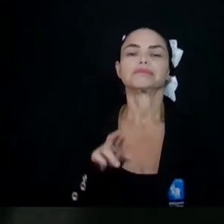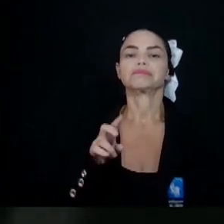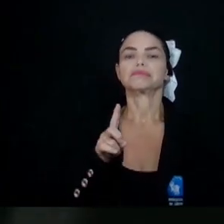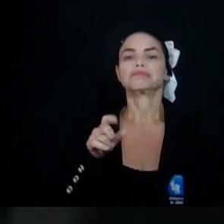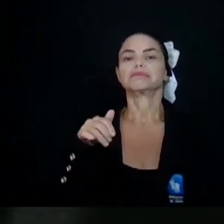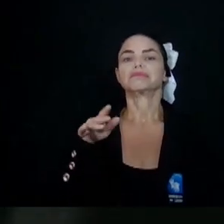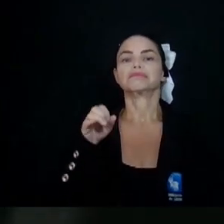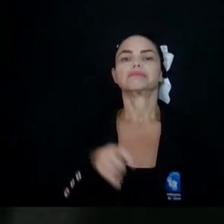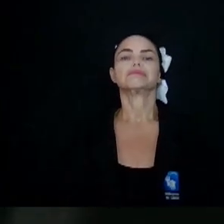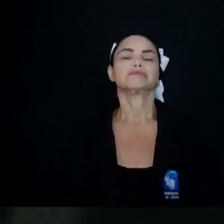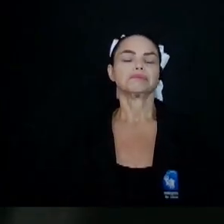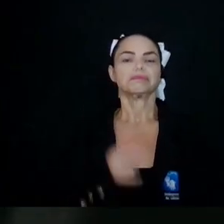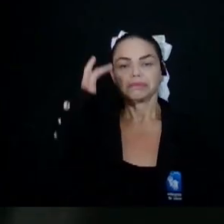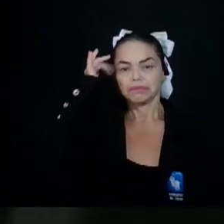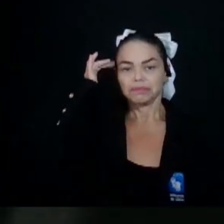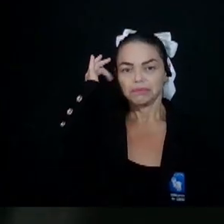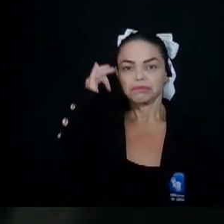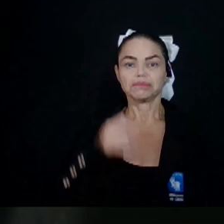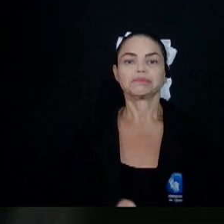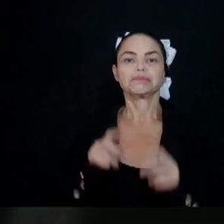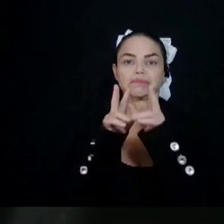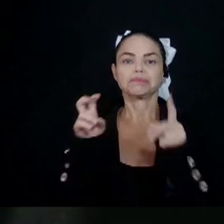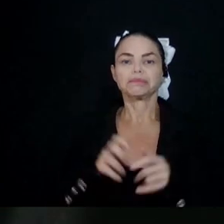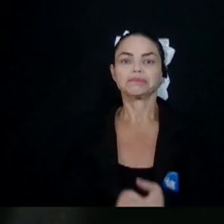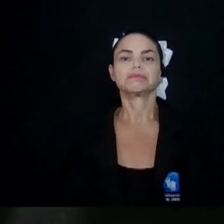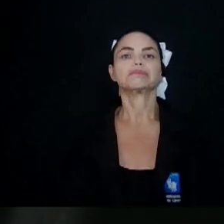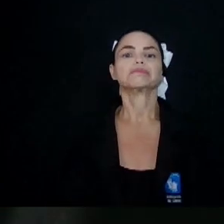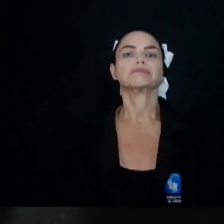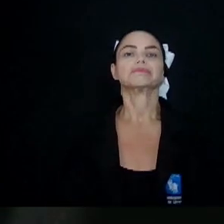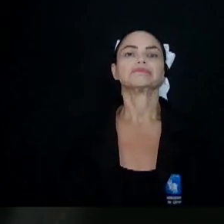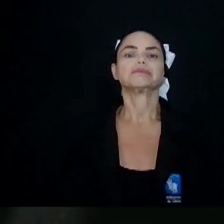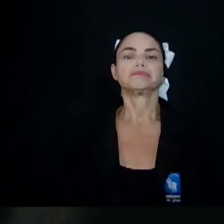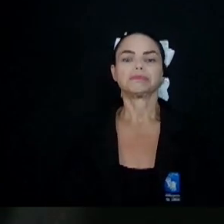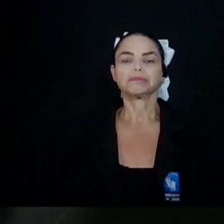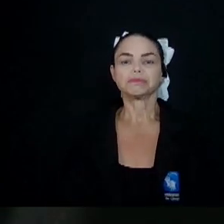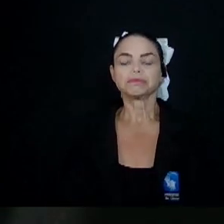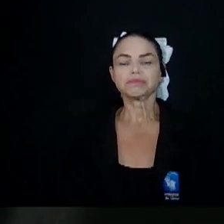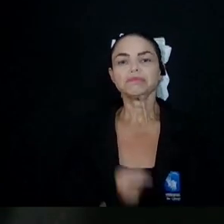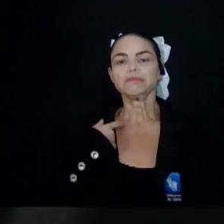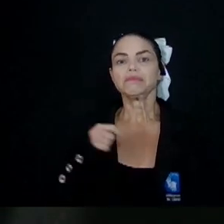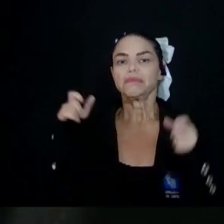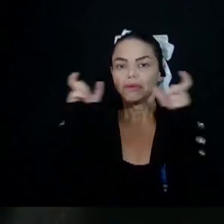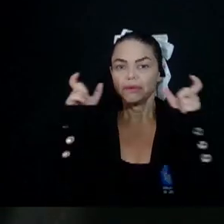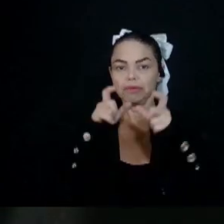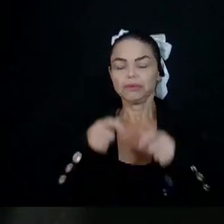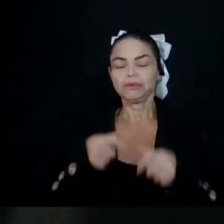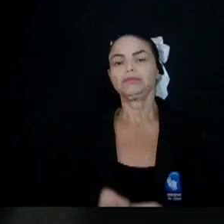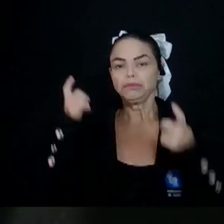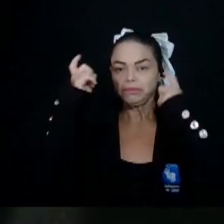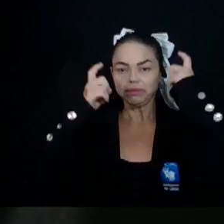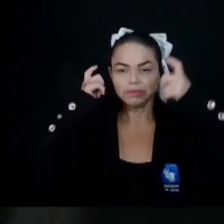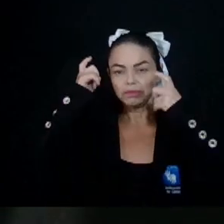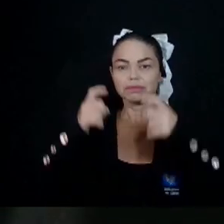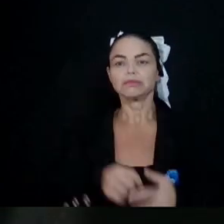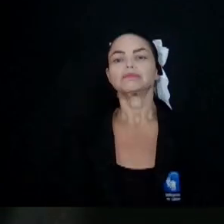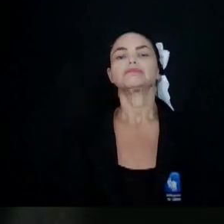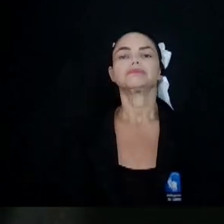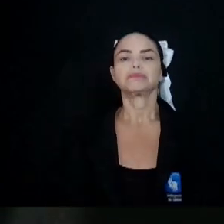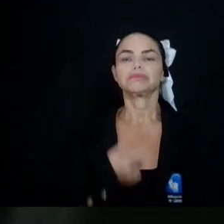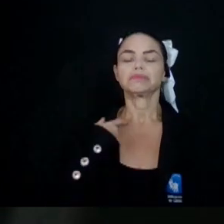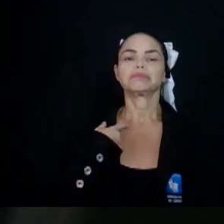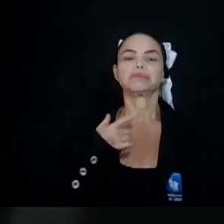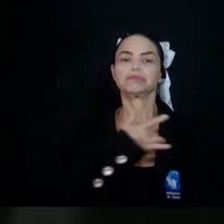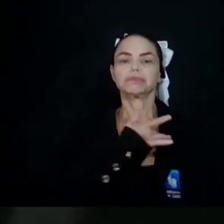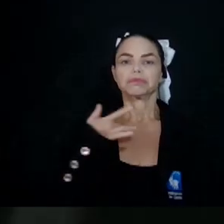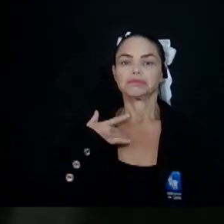nesse ponto e amanhã é tema do nosso programa. Amanhã, um alerta que tem preocupado especialistas em saúde pública.